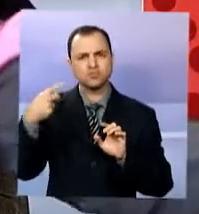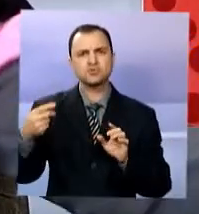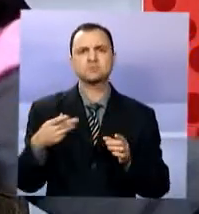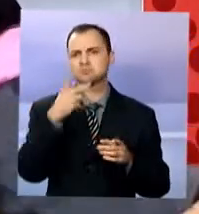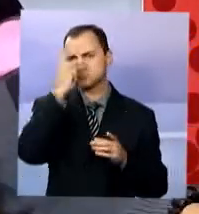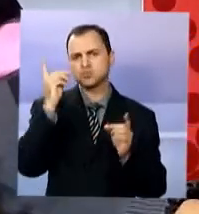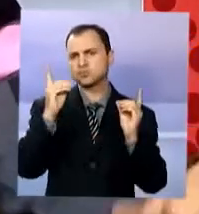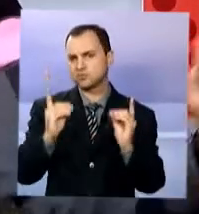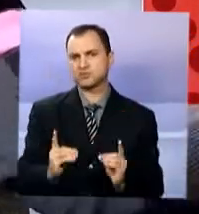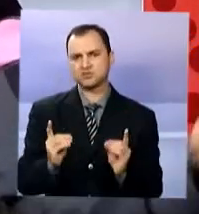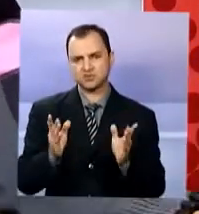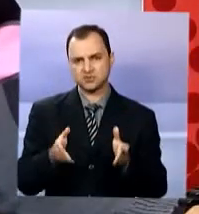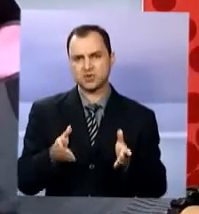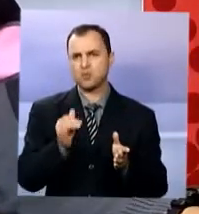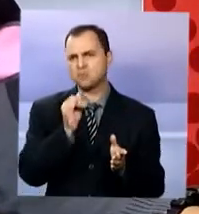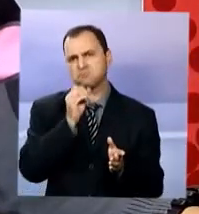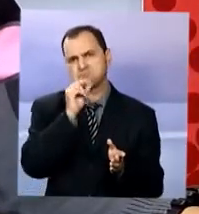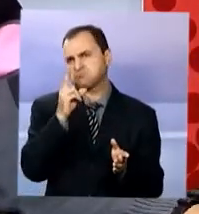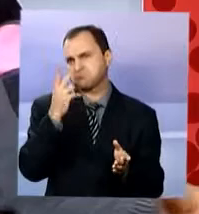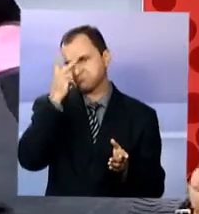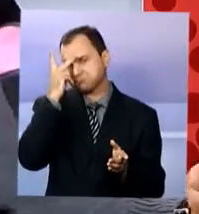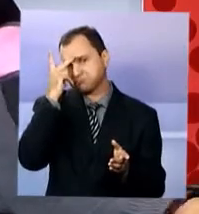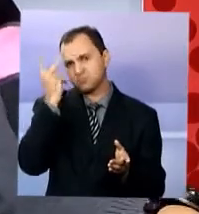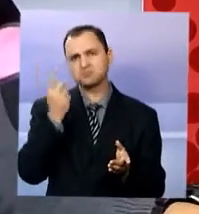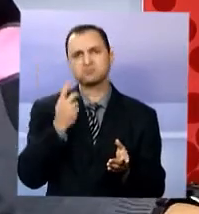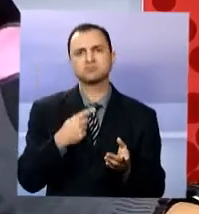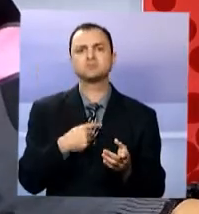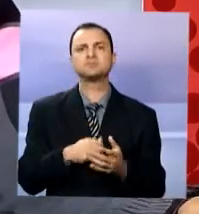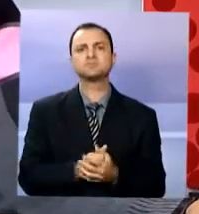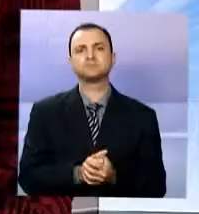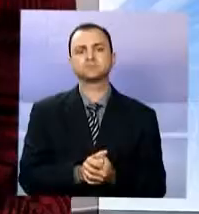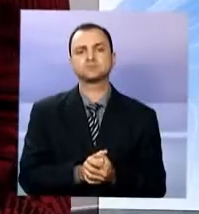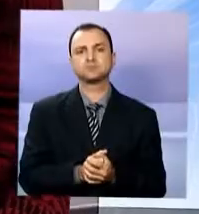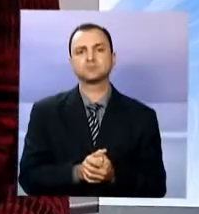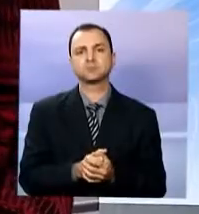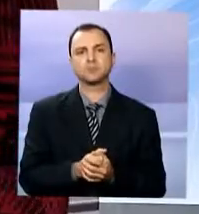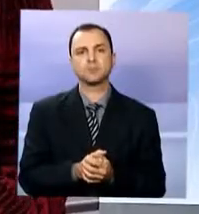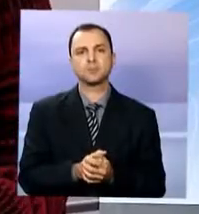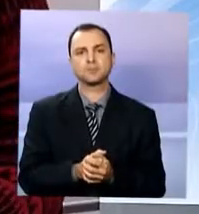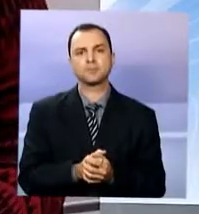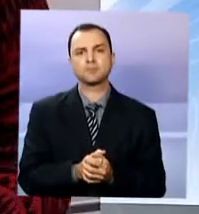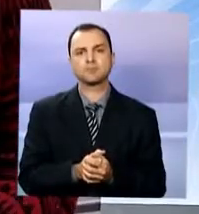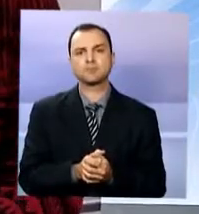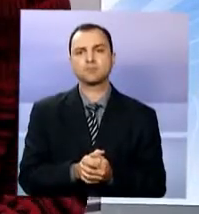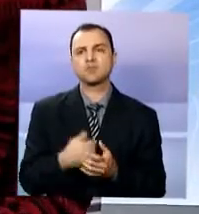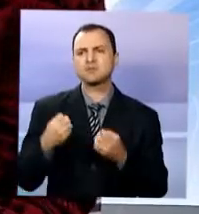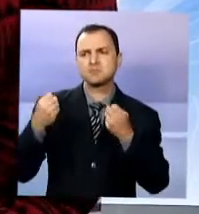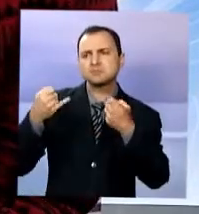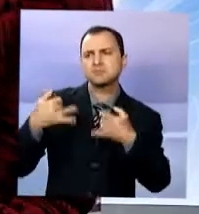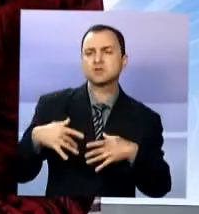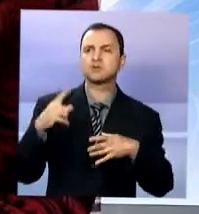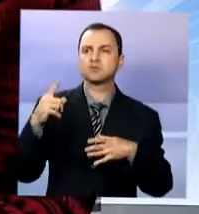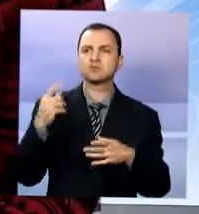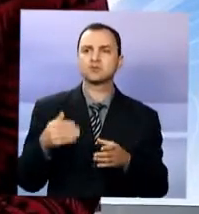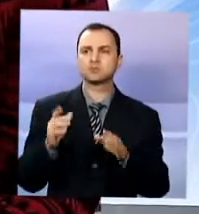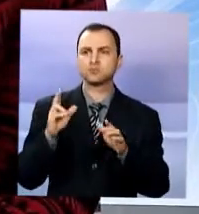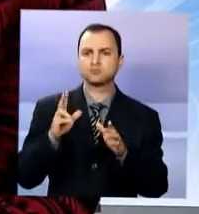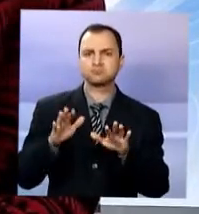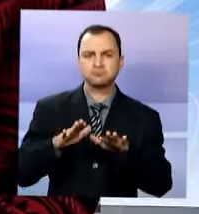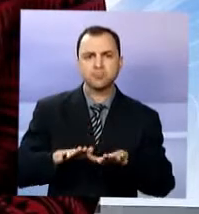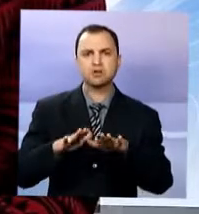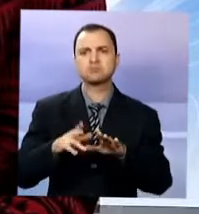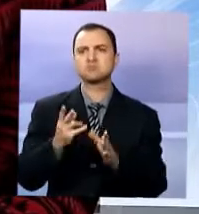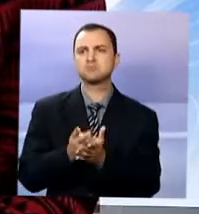da pessoa com deficiência ou com alguma necessidade especial o cavalo eu estava me contando né que você mantém